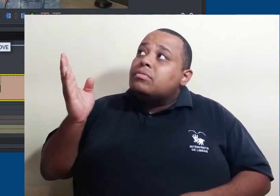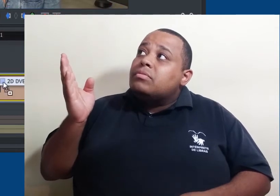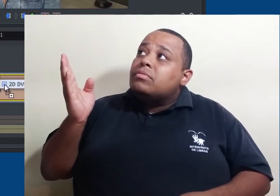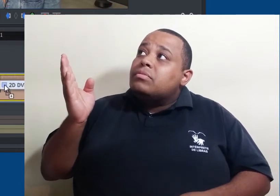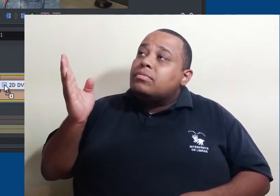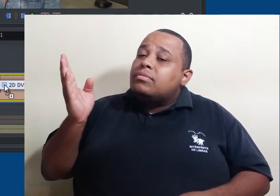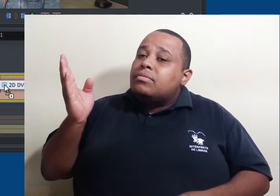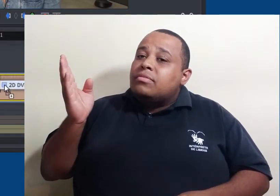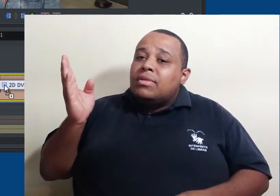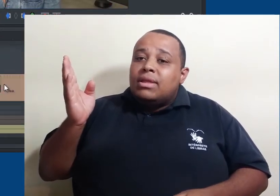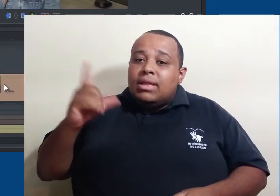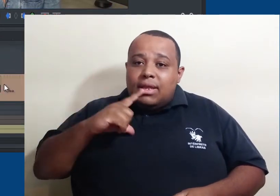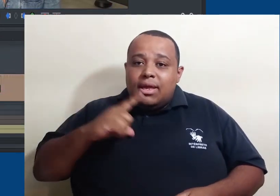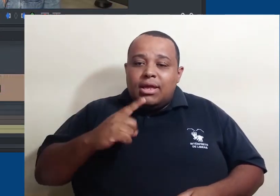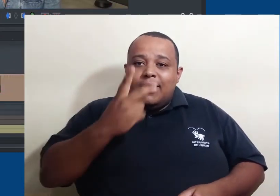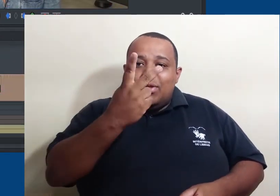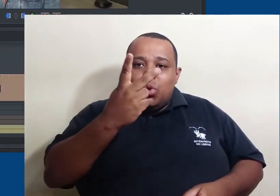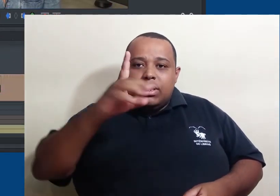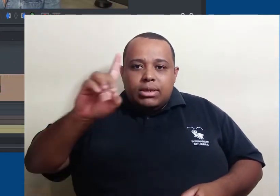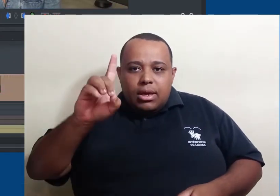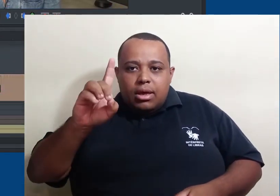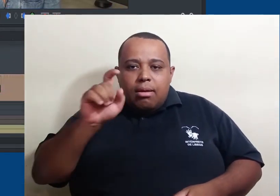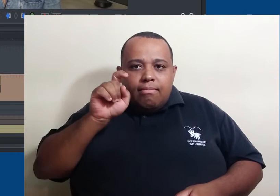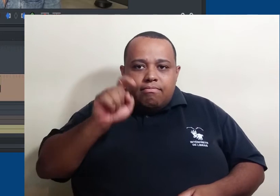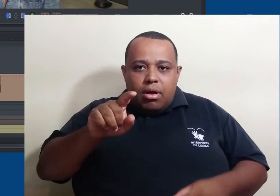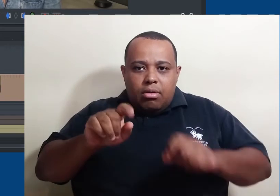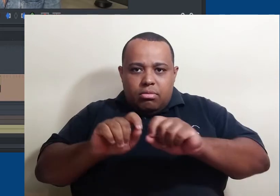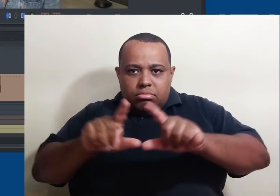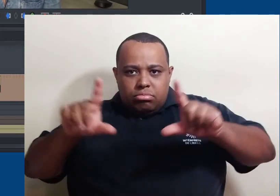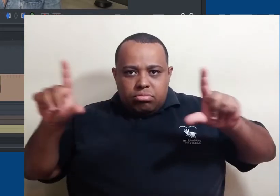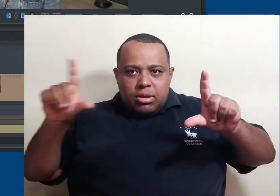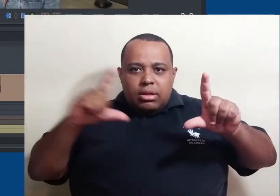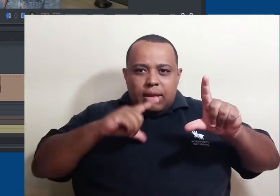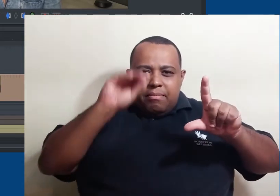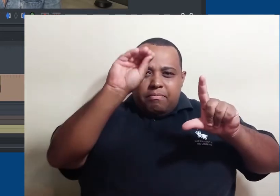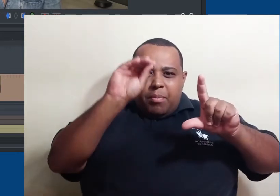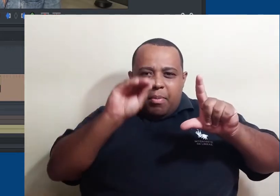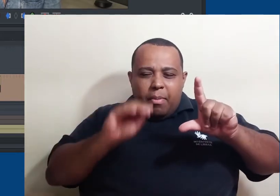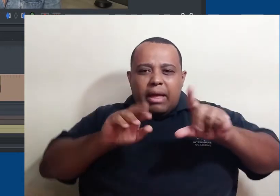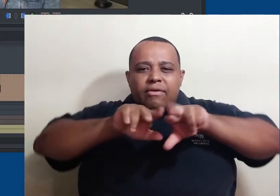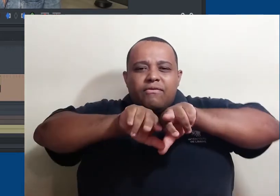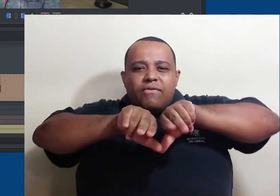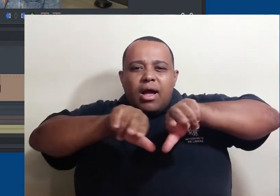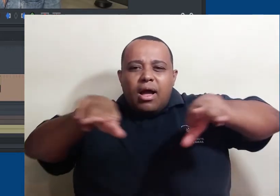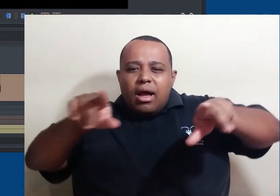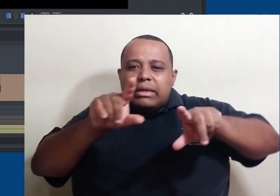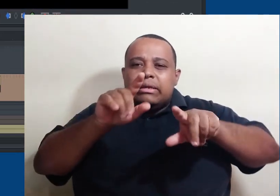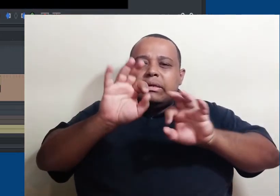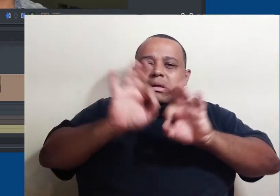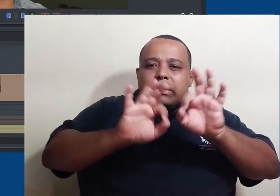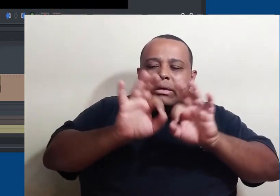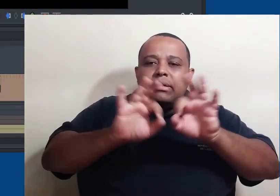seu vídeo. Então você pode vir aqui e já vai abrir aqui para você mexer nas configurações. Você pode mexer na